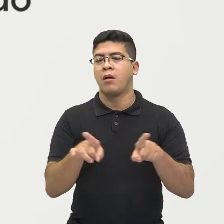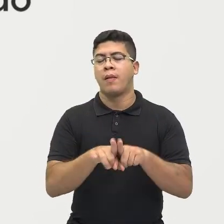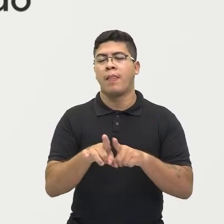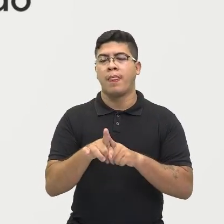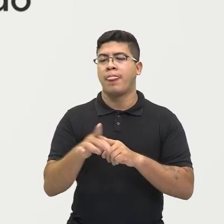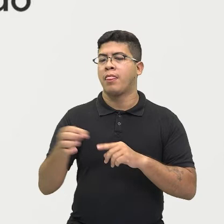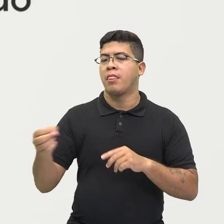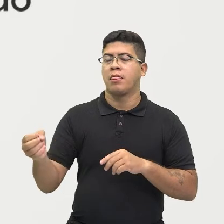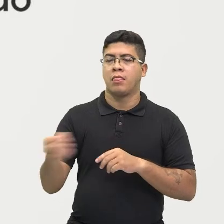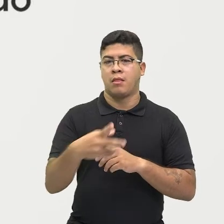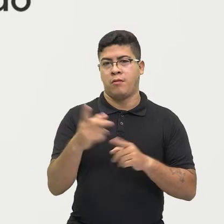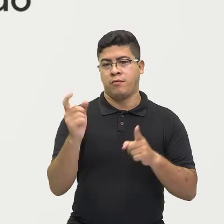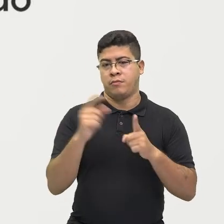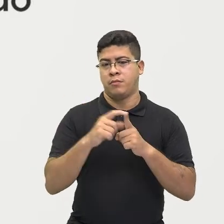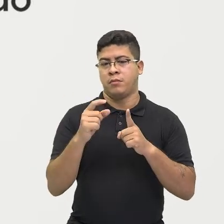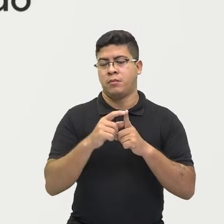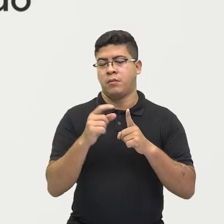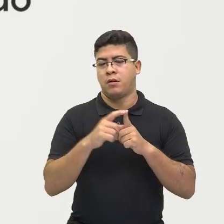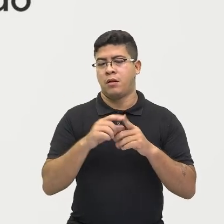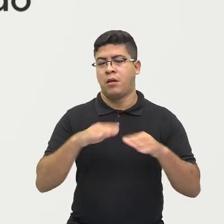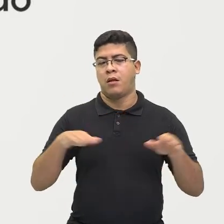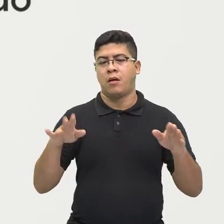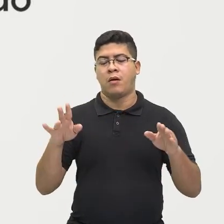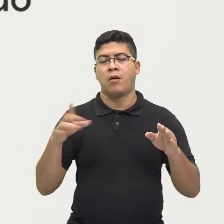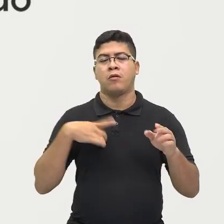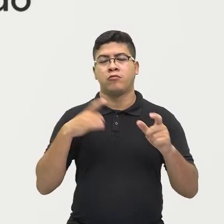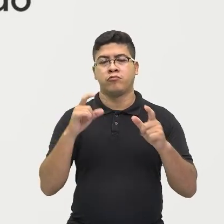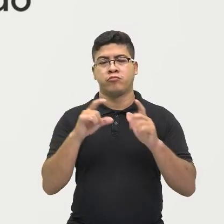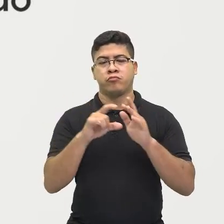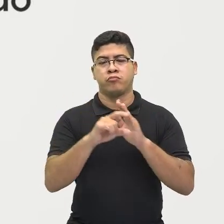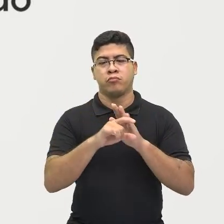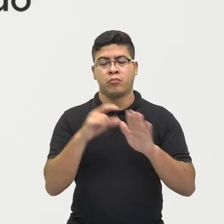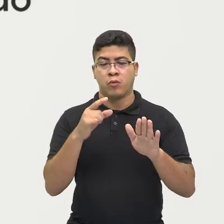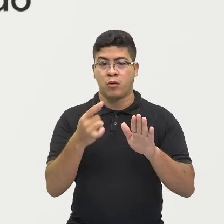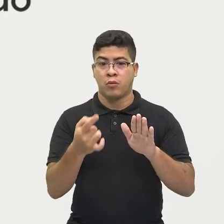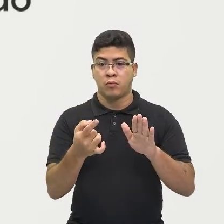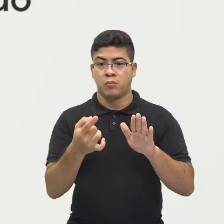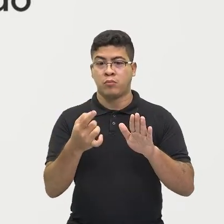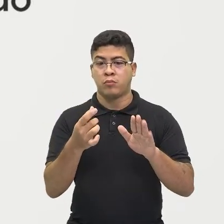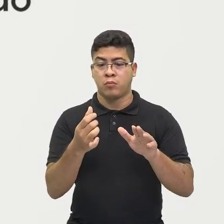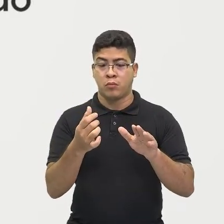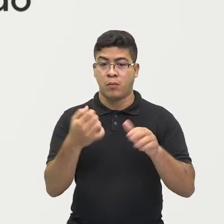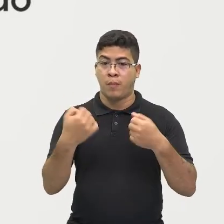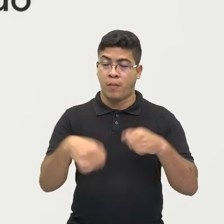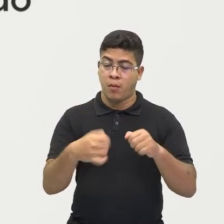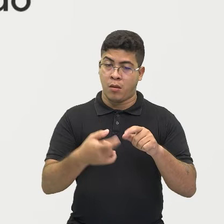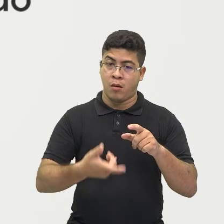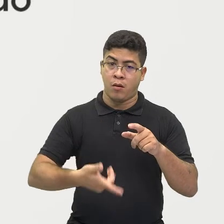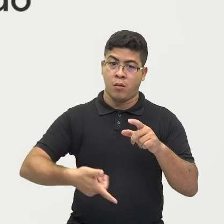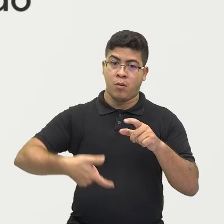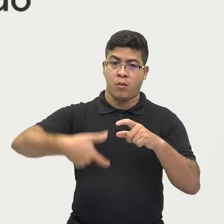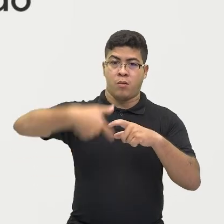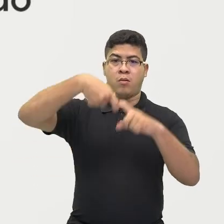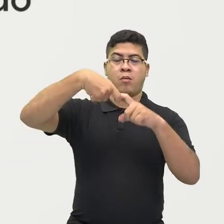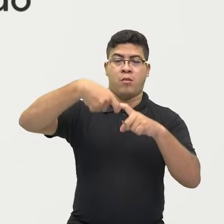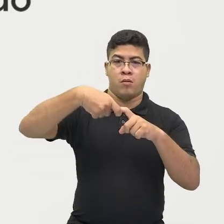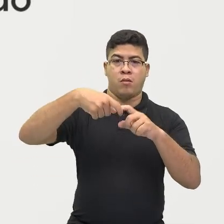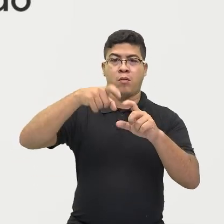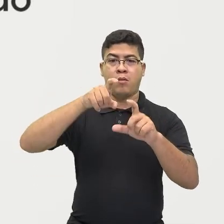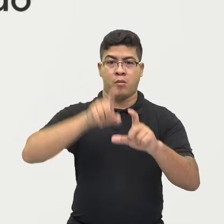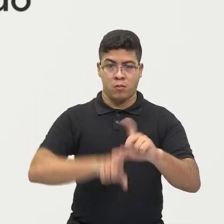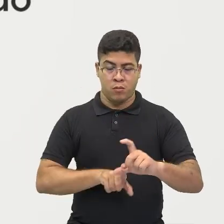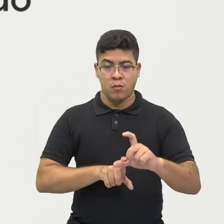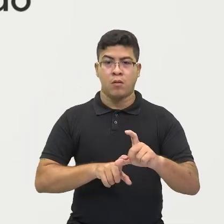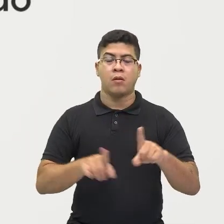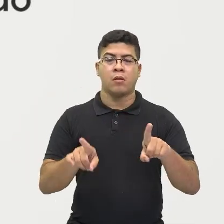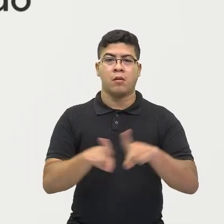novas palavras, versos independentes do posterior e do anterior. Então nota que utilizava-se uma ideia clássica